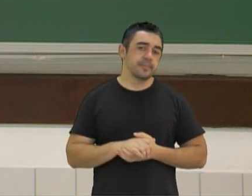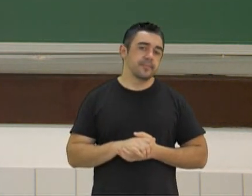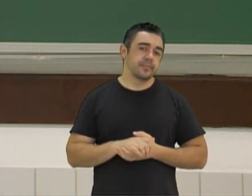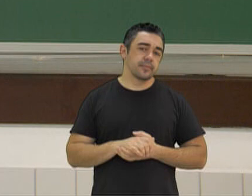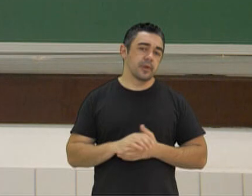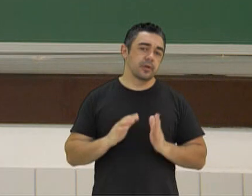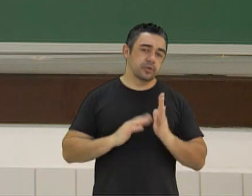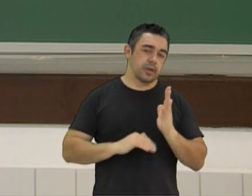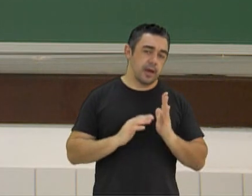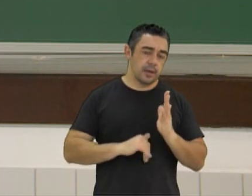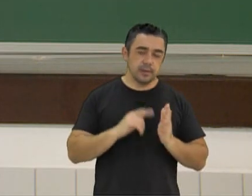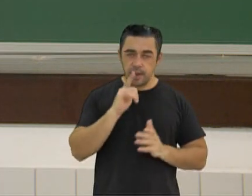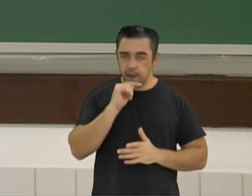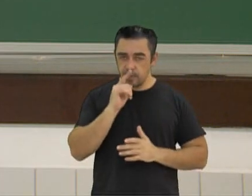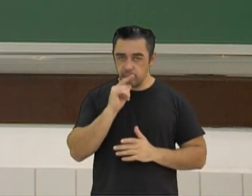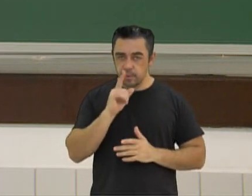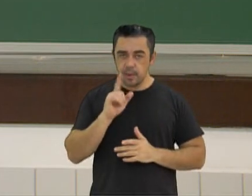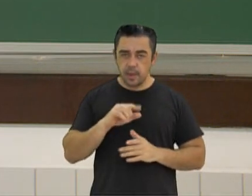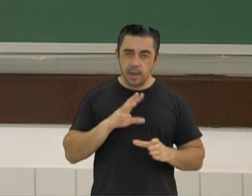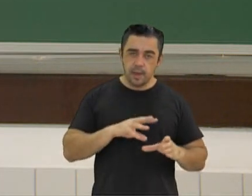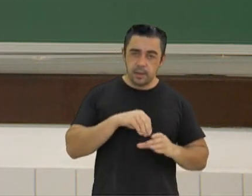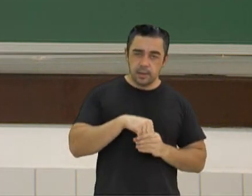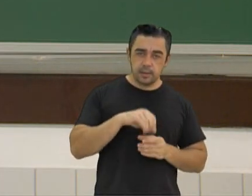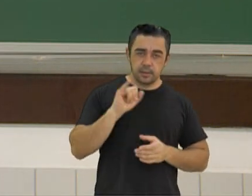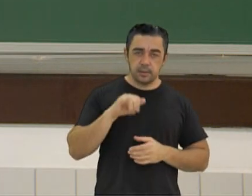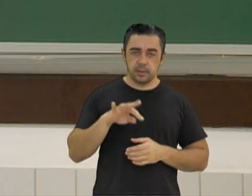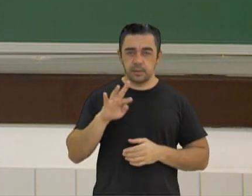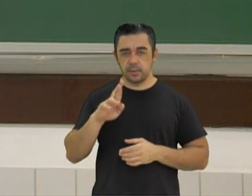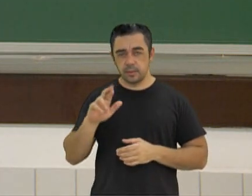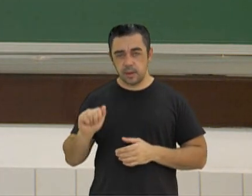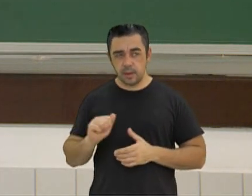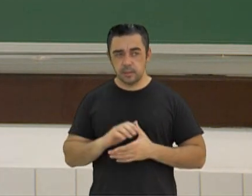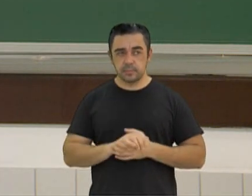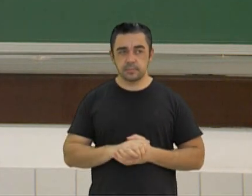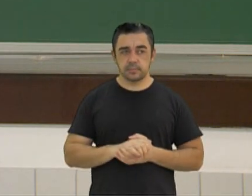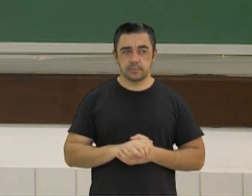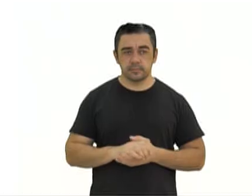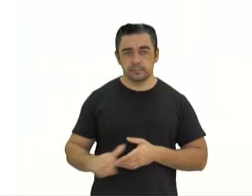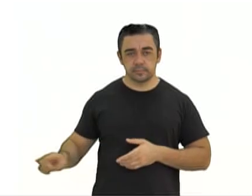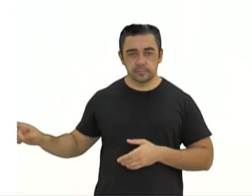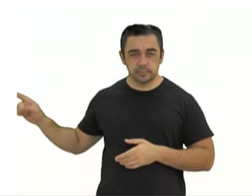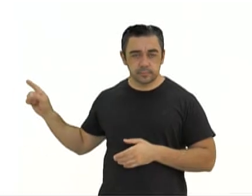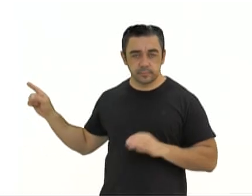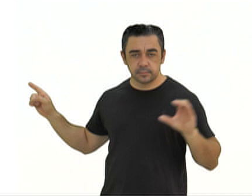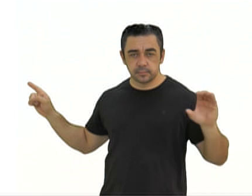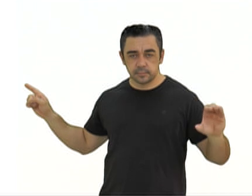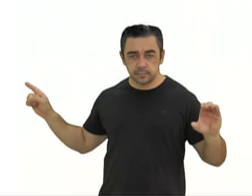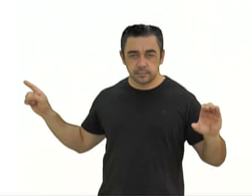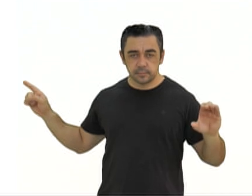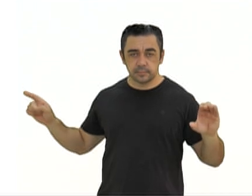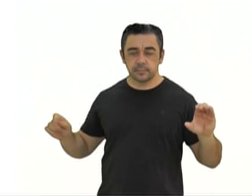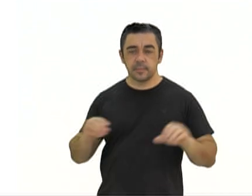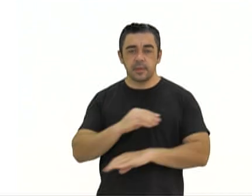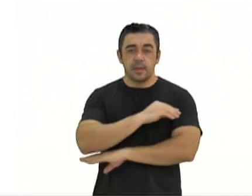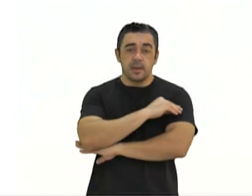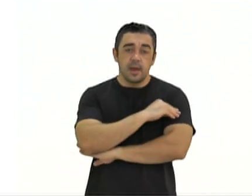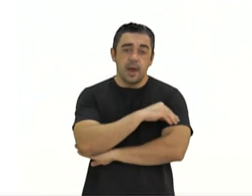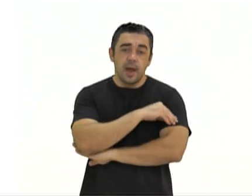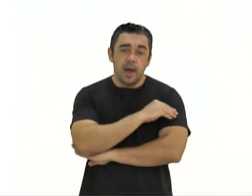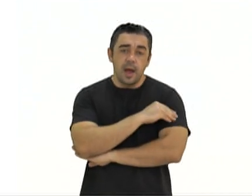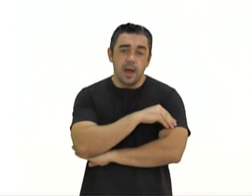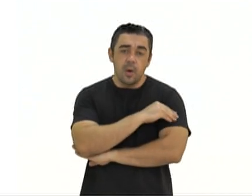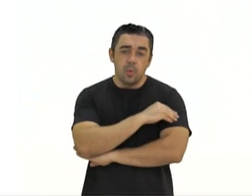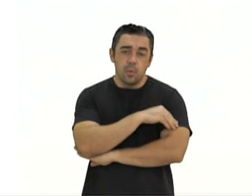desidratação intramolecular, uma desidratação de Álcool, resposta